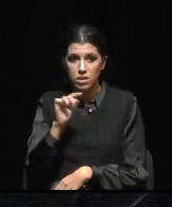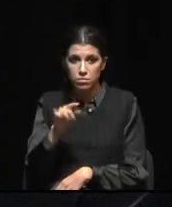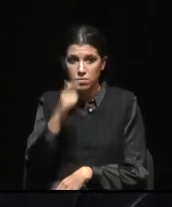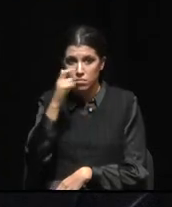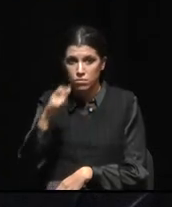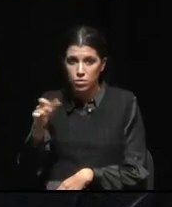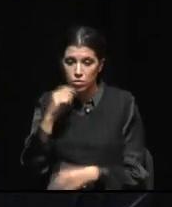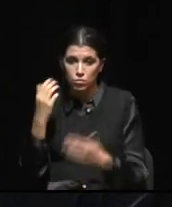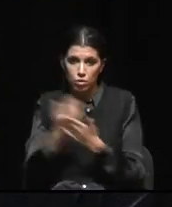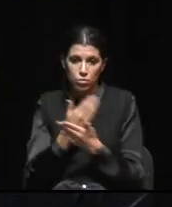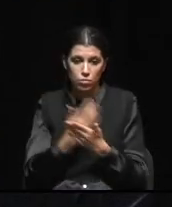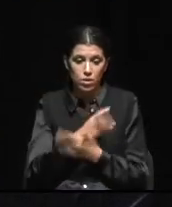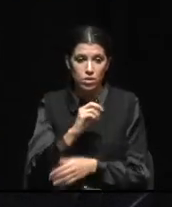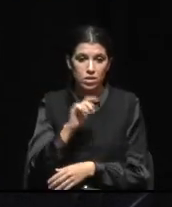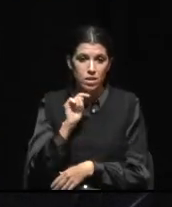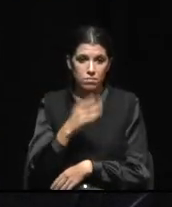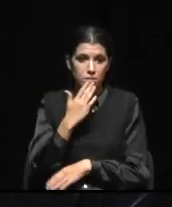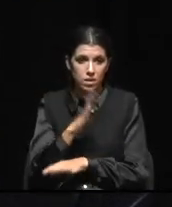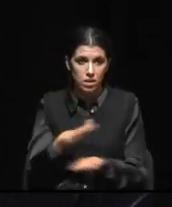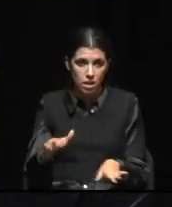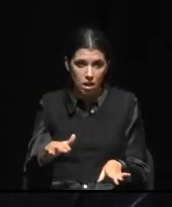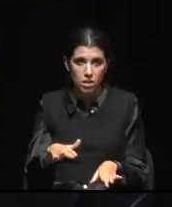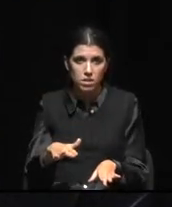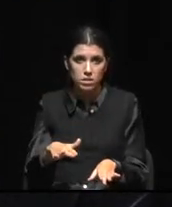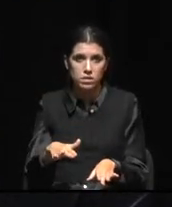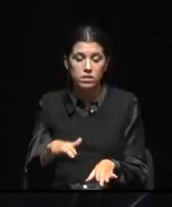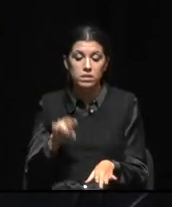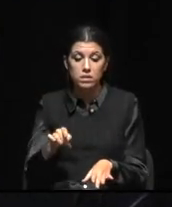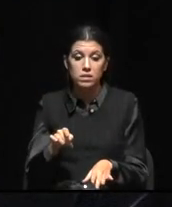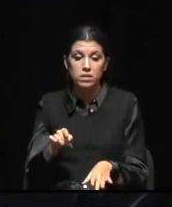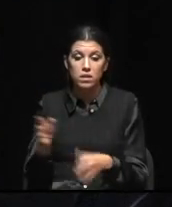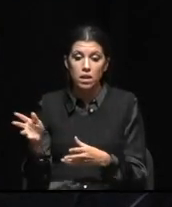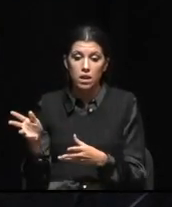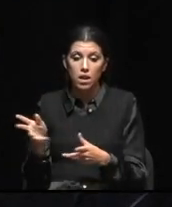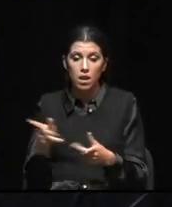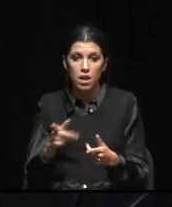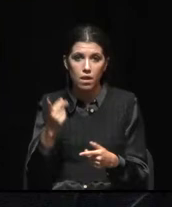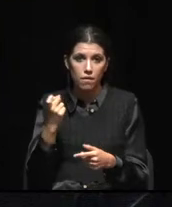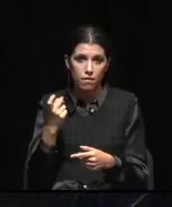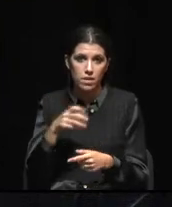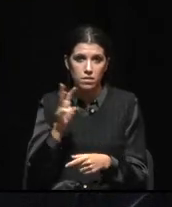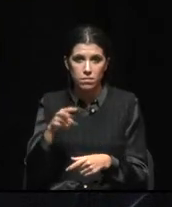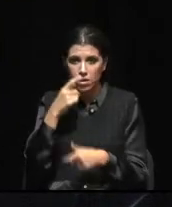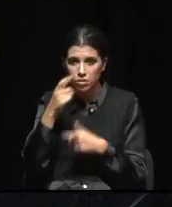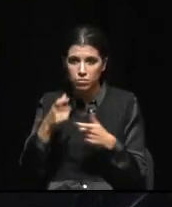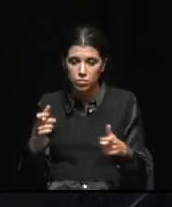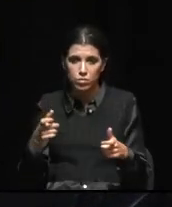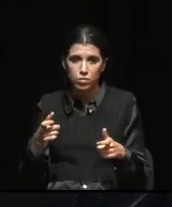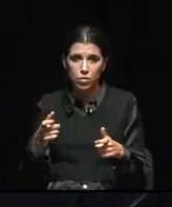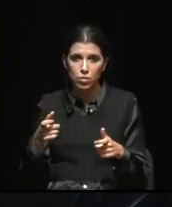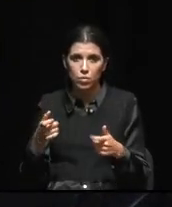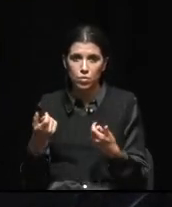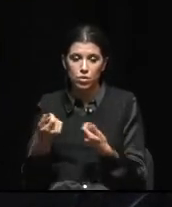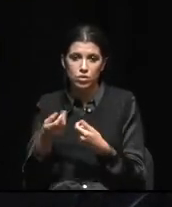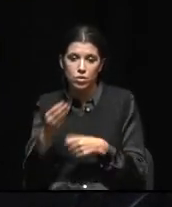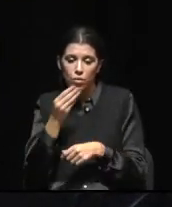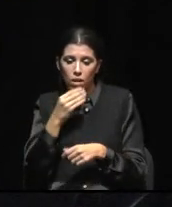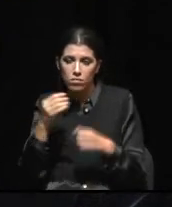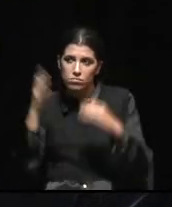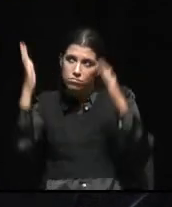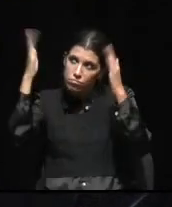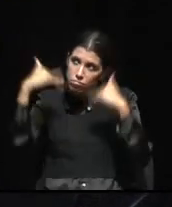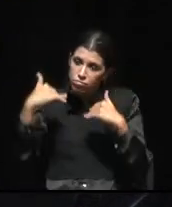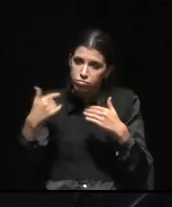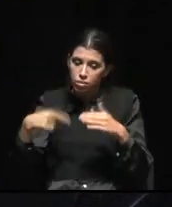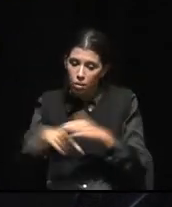terão morrido entre as quais 13.000 crianças sendo que estão por contabilizar as milhares de pessoas que se encontram ainda debaixo dos escombros